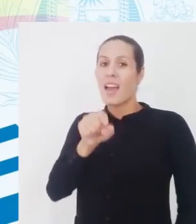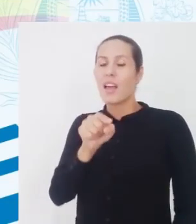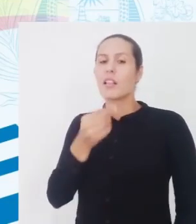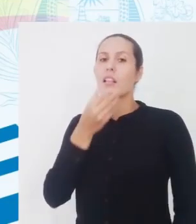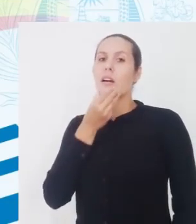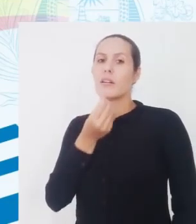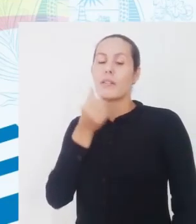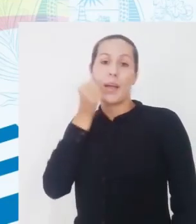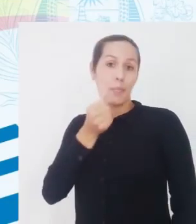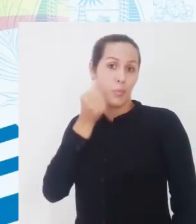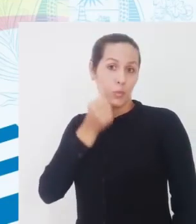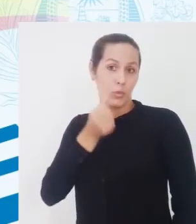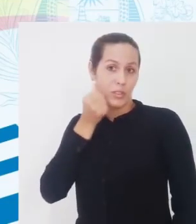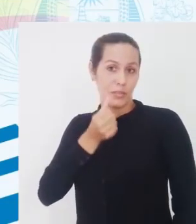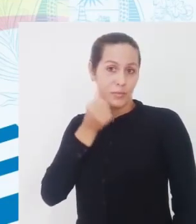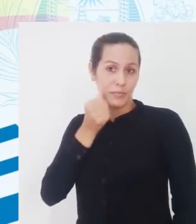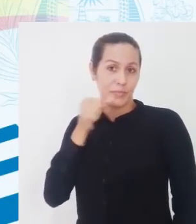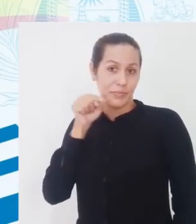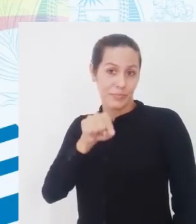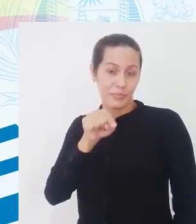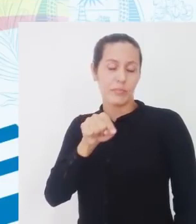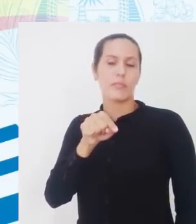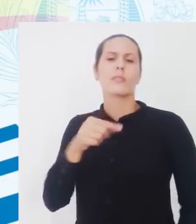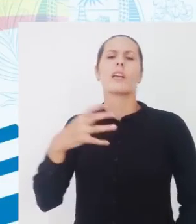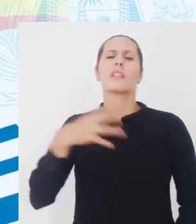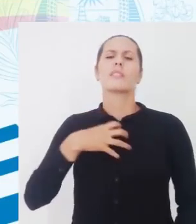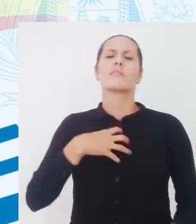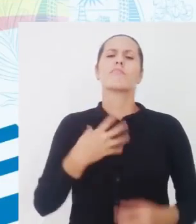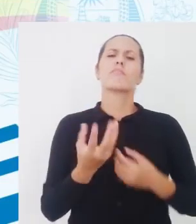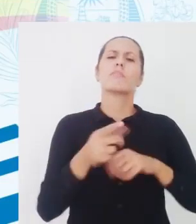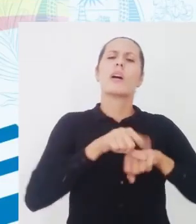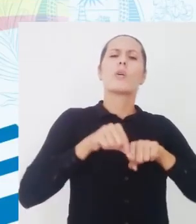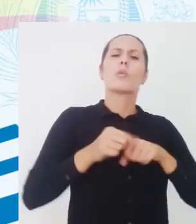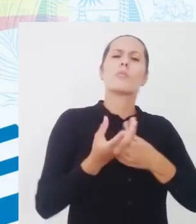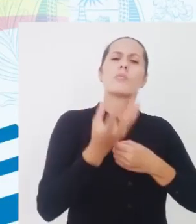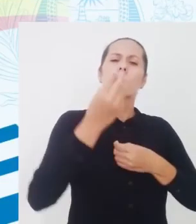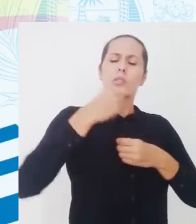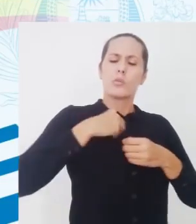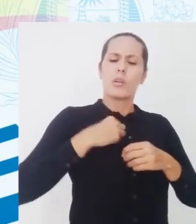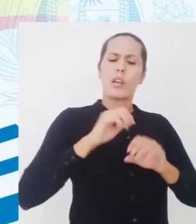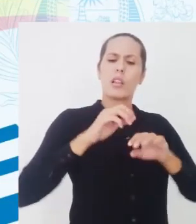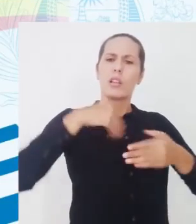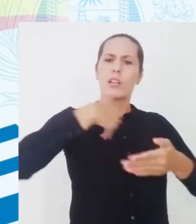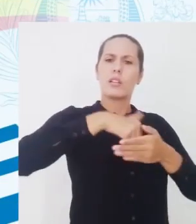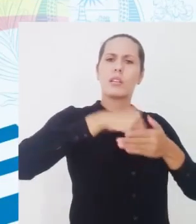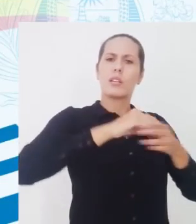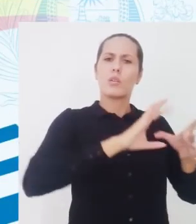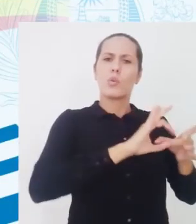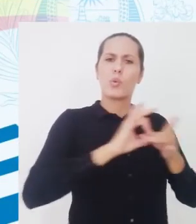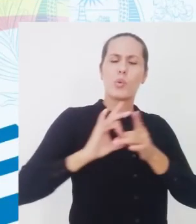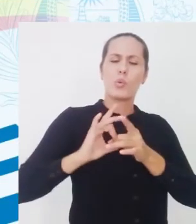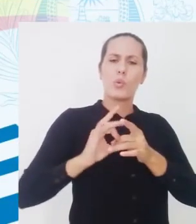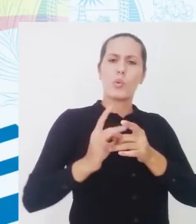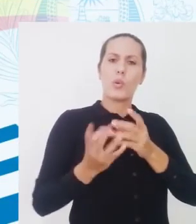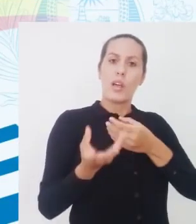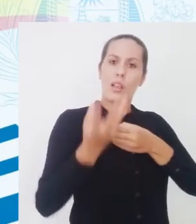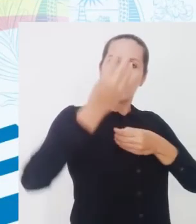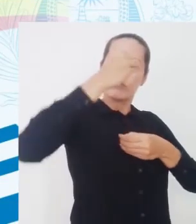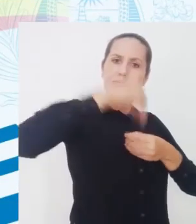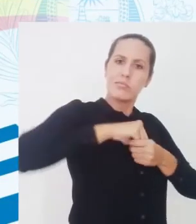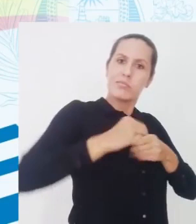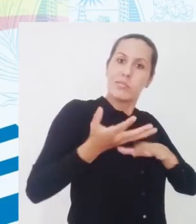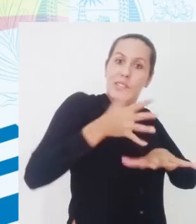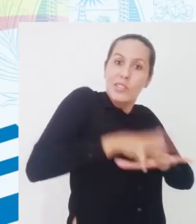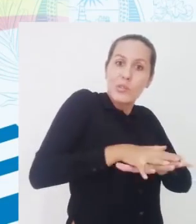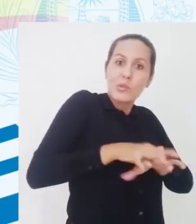baixo, vê de baixo, então ela acha que a criança é alta. Todo mundo tem uma opinião de partida, ou